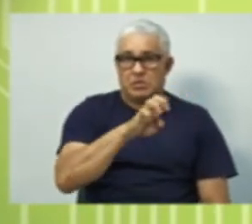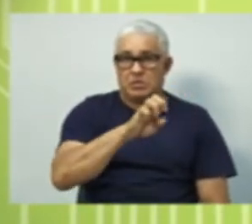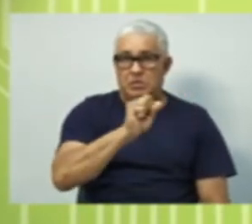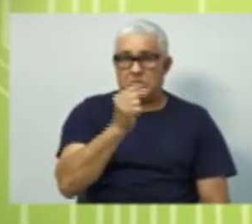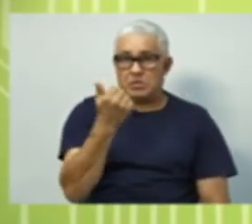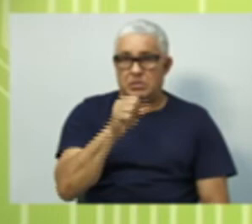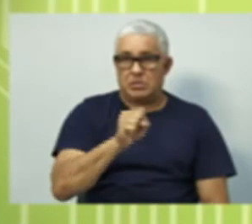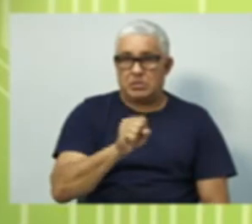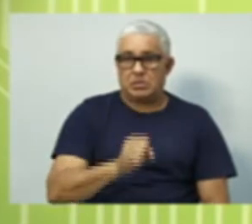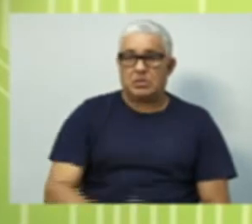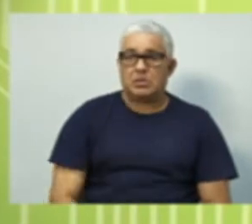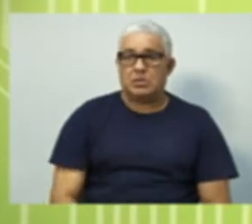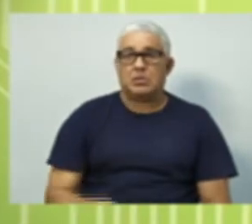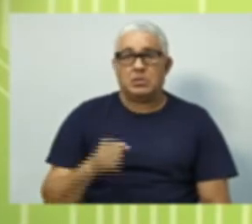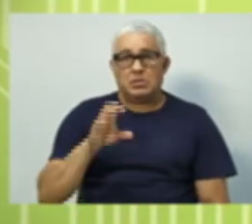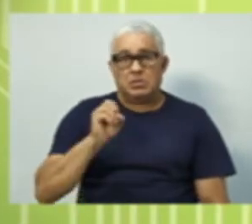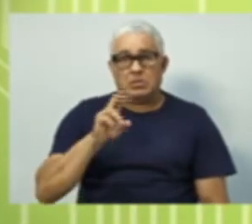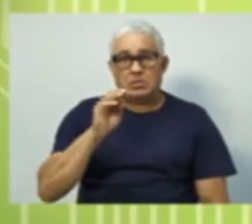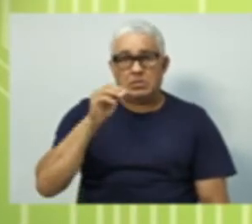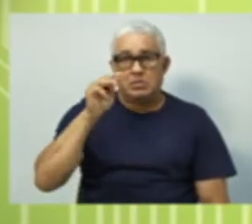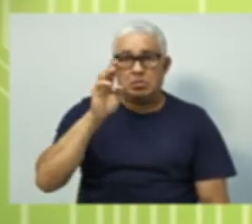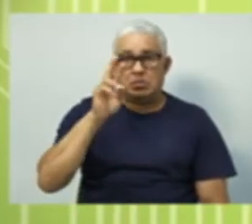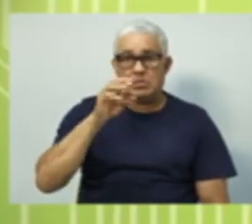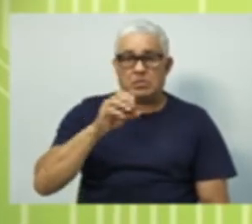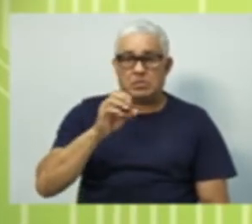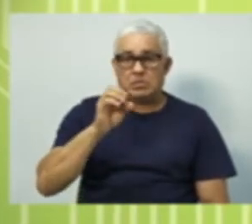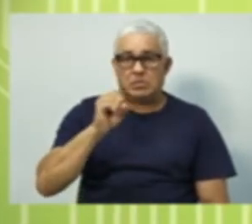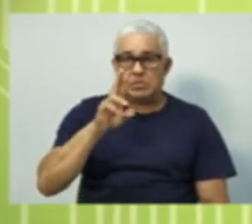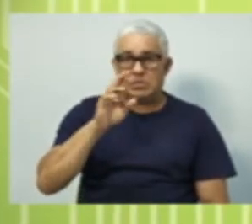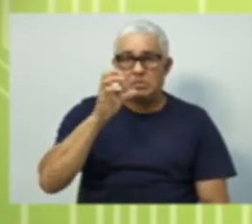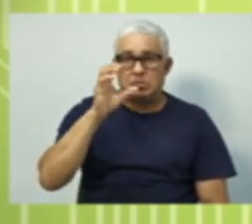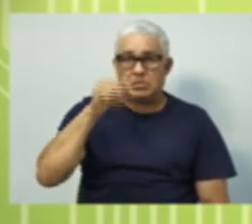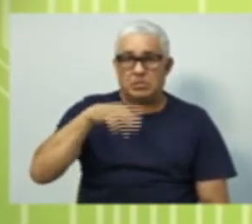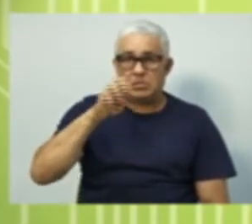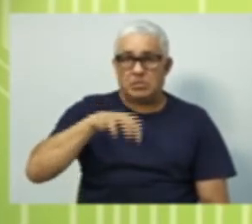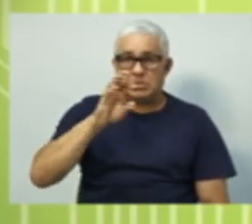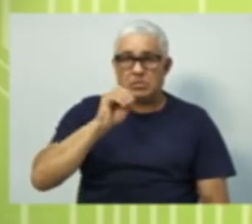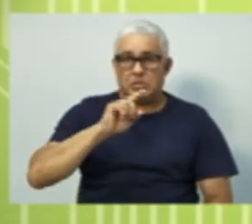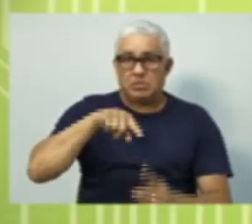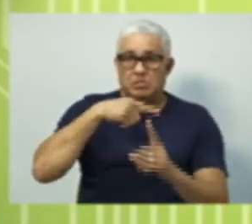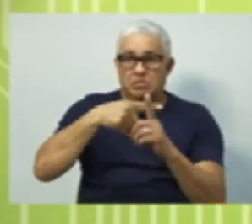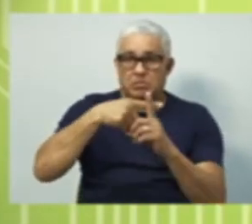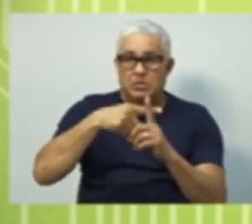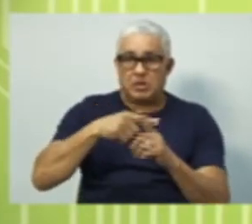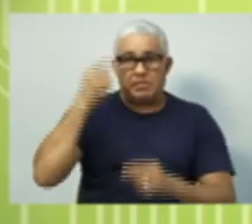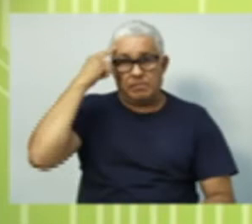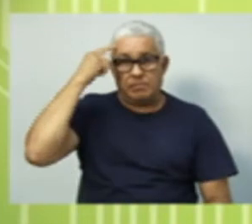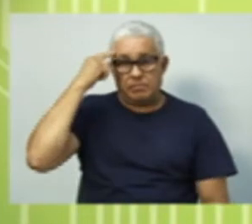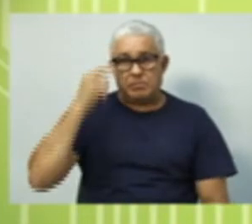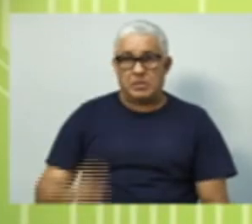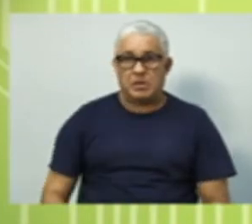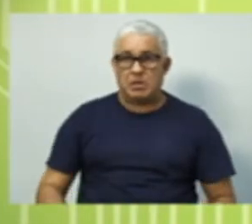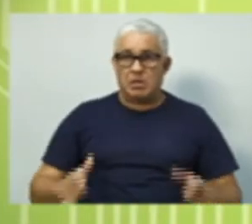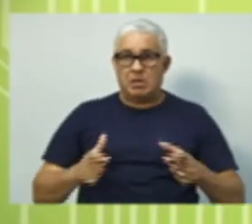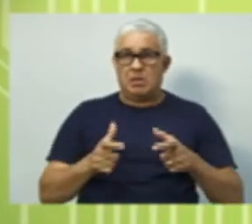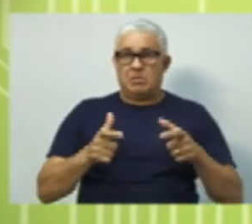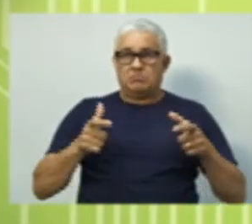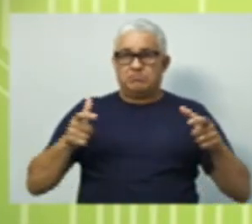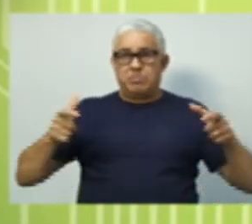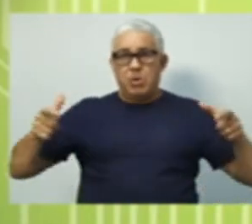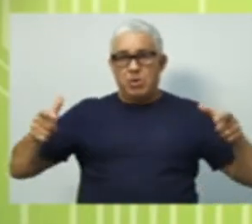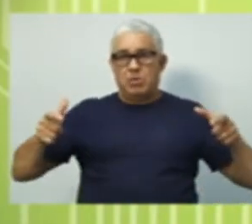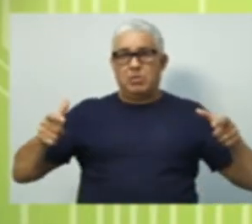normal, é natural, isso é natureza humana. Mas você não previu isso dentro do seu orçamento mensal. Então, na verdade, você previu só a